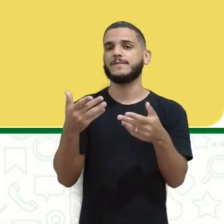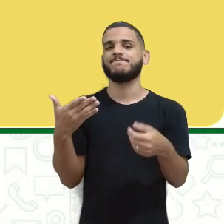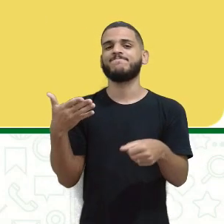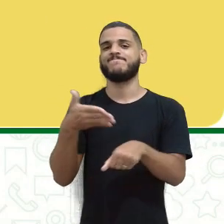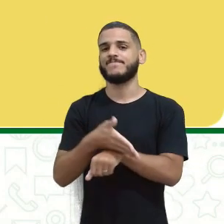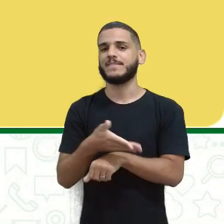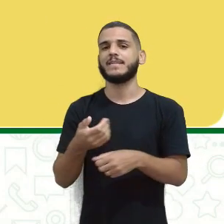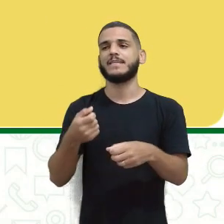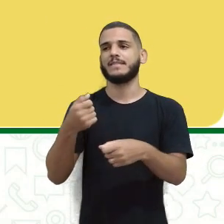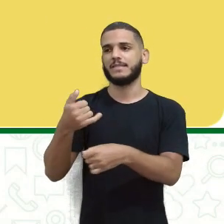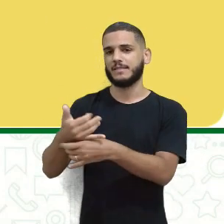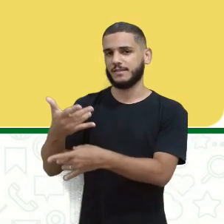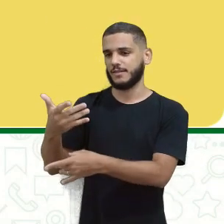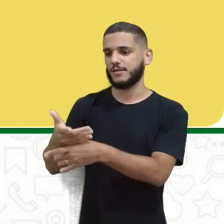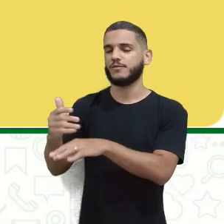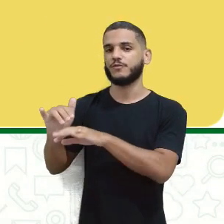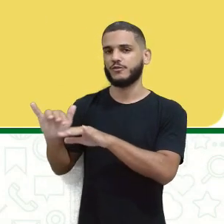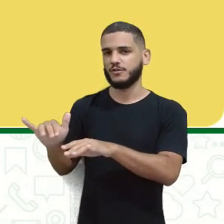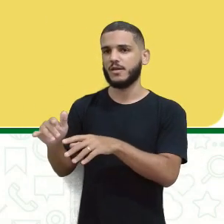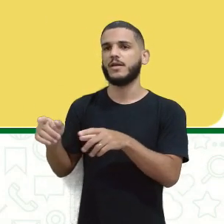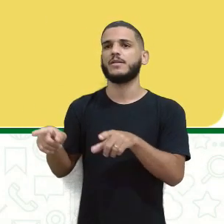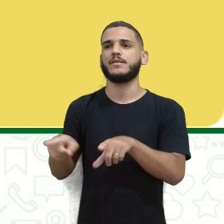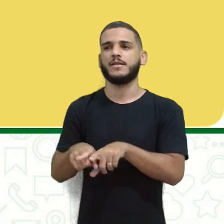lá no chat, deem, né,